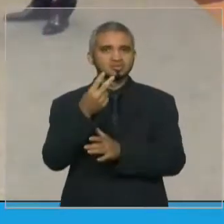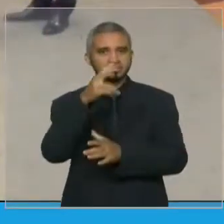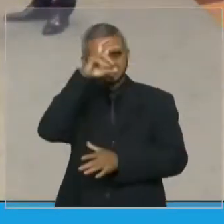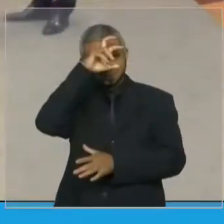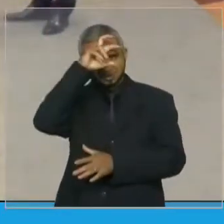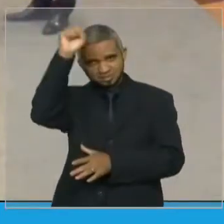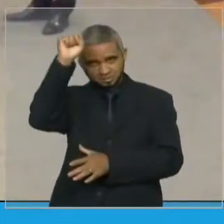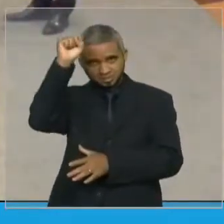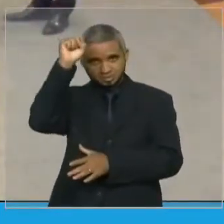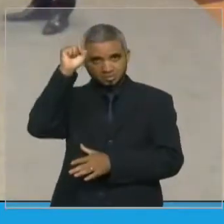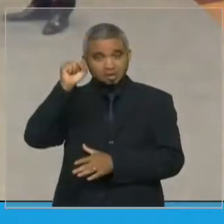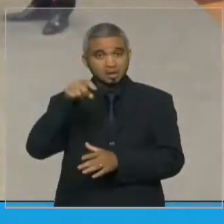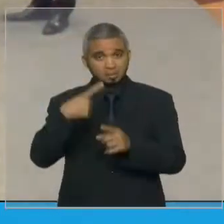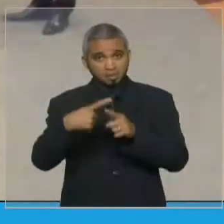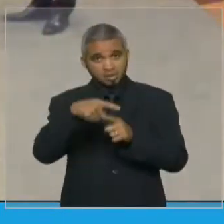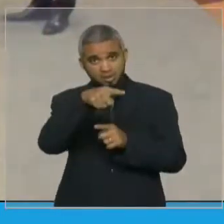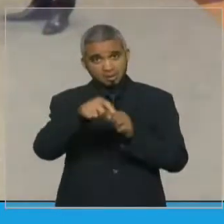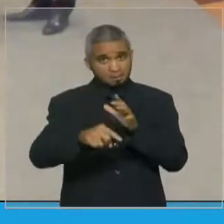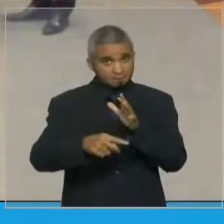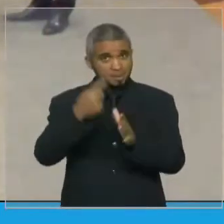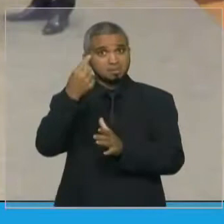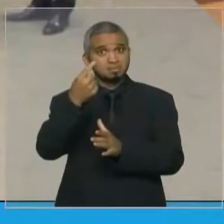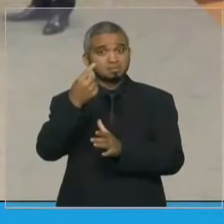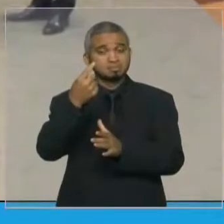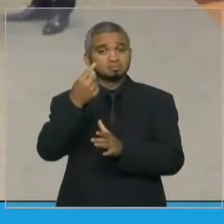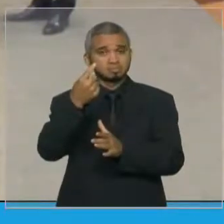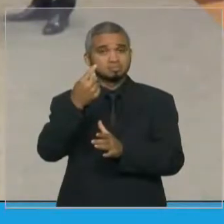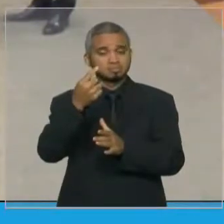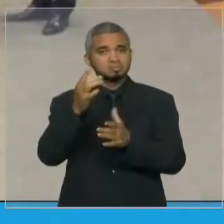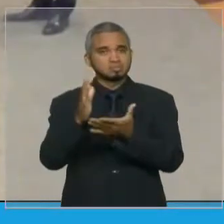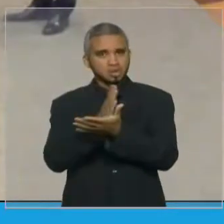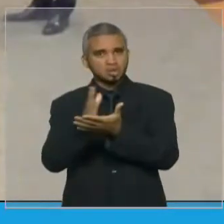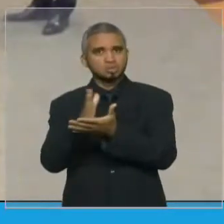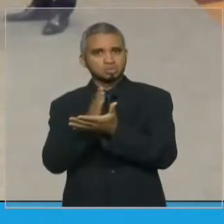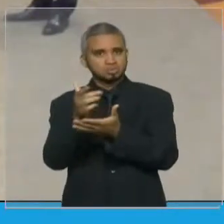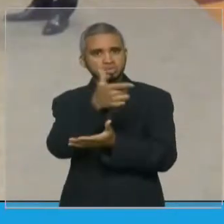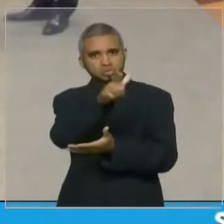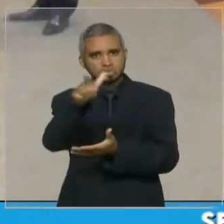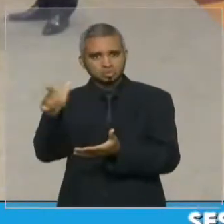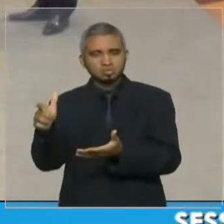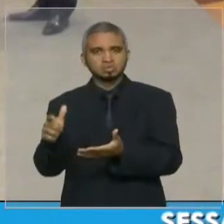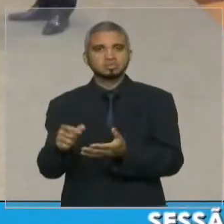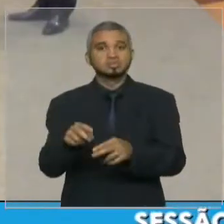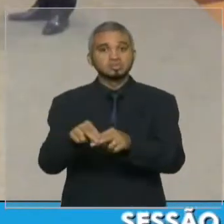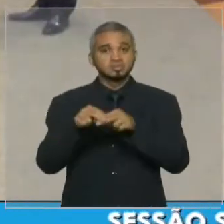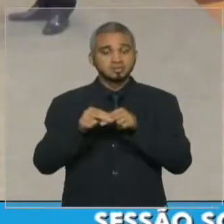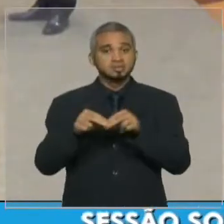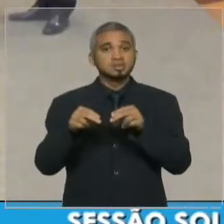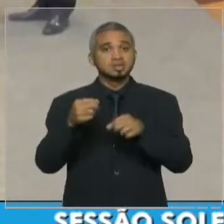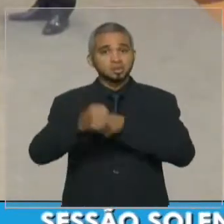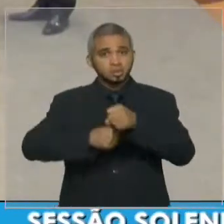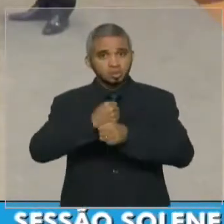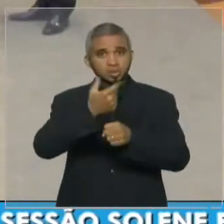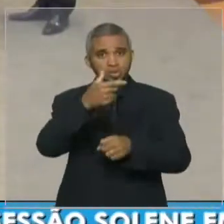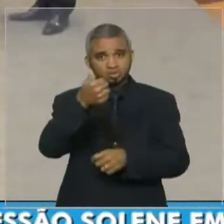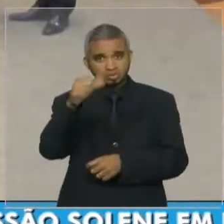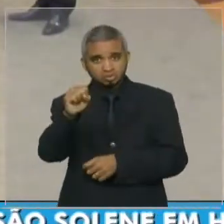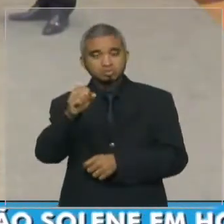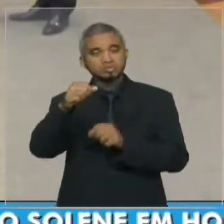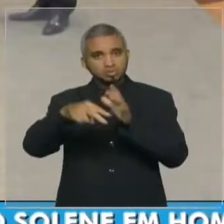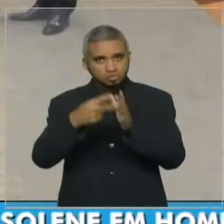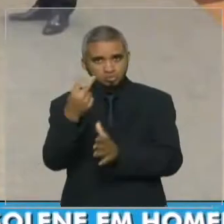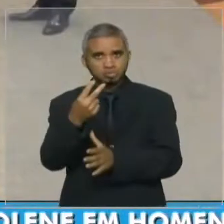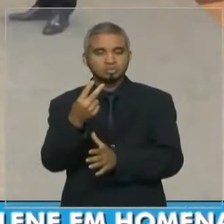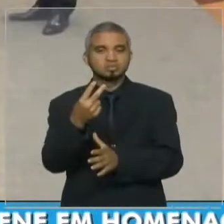primeiros homenageados por esse prêmio, assim como outros colegas aqui estão sendo. E ele, esse ano, foi novamente agraciado. Existe